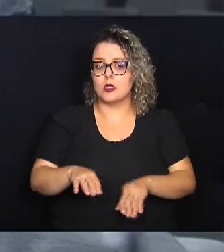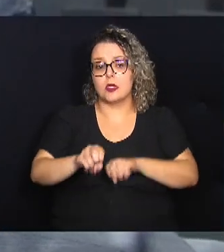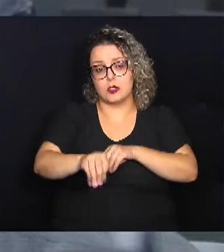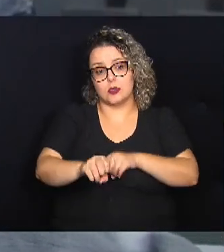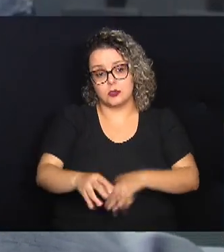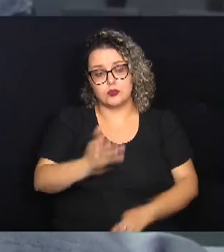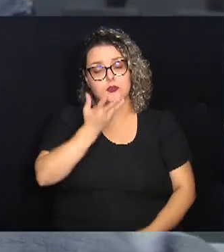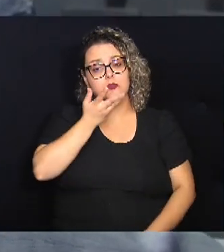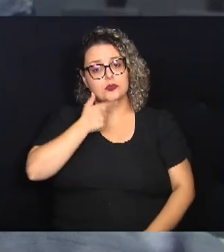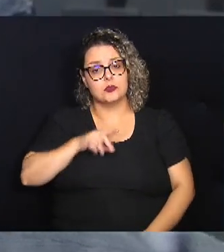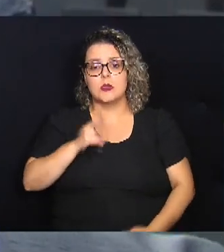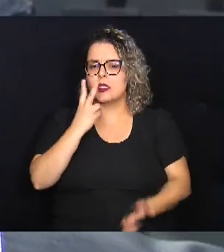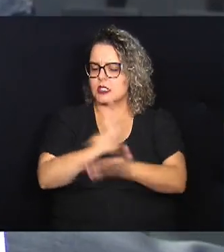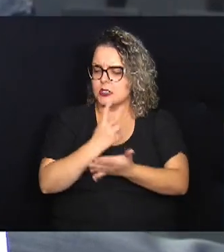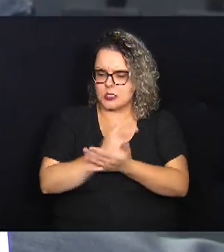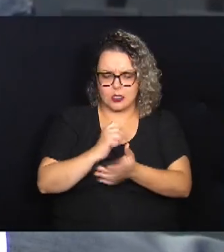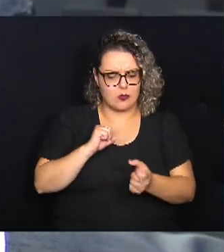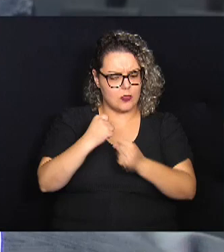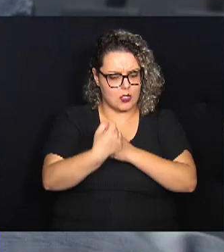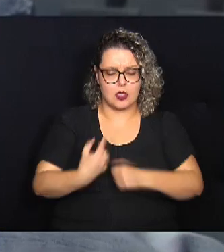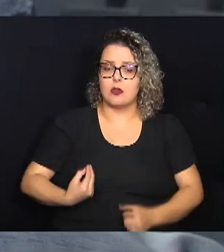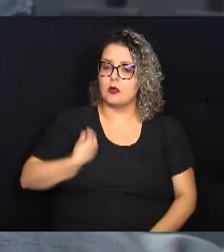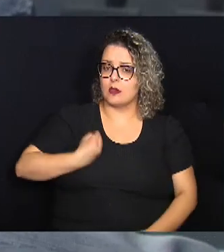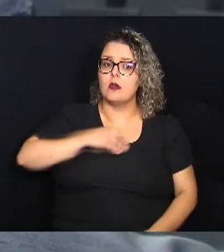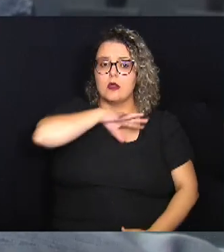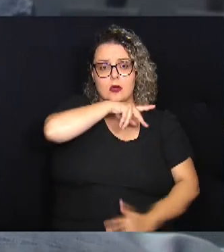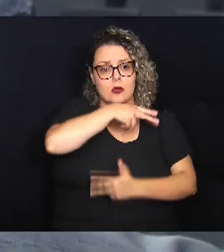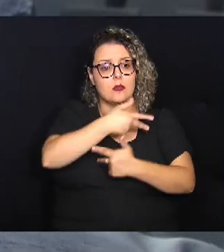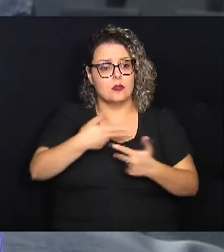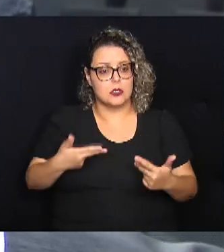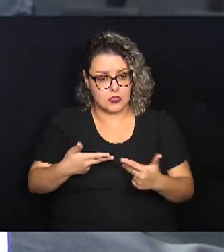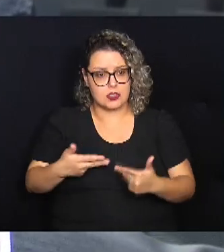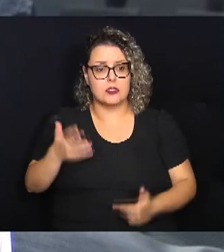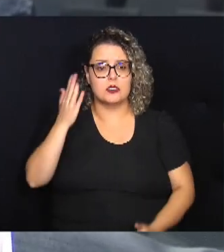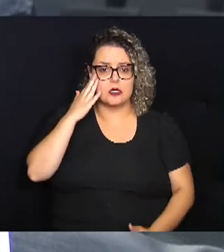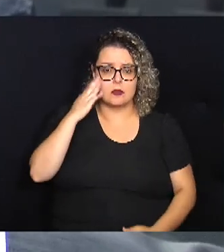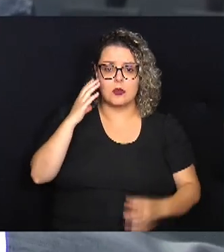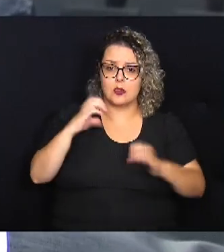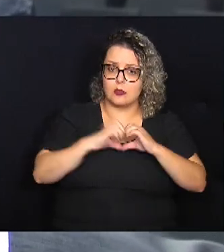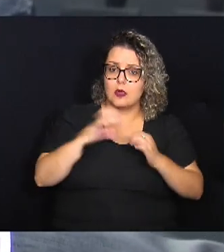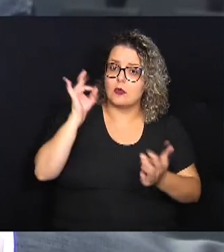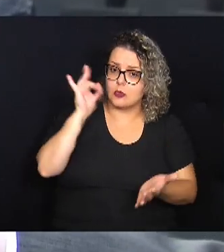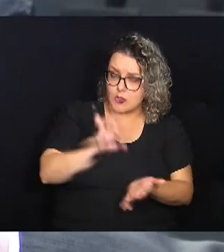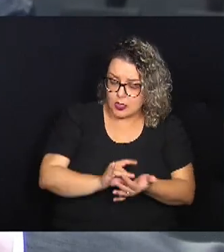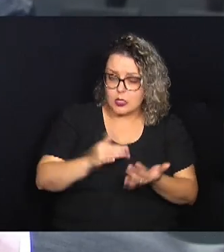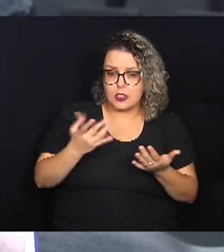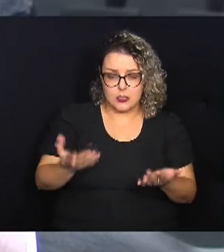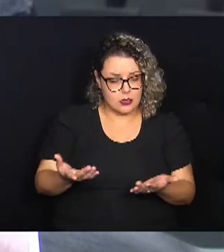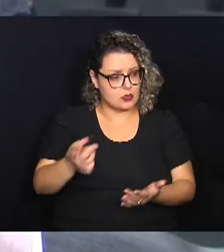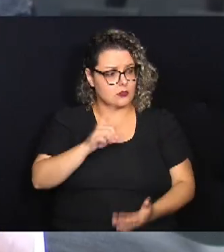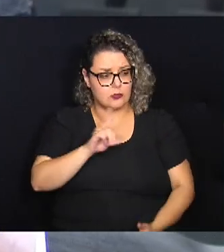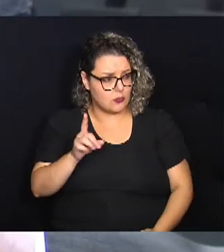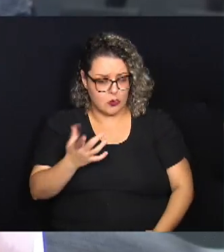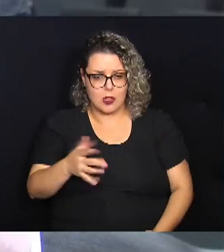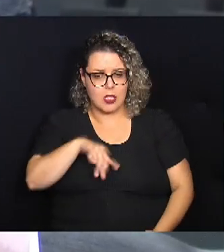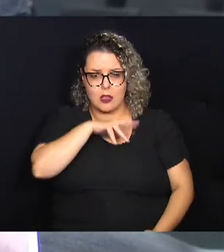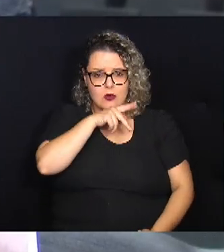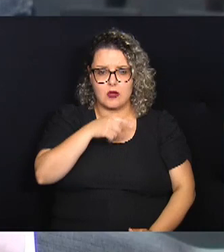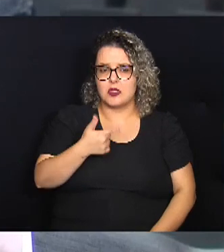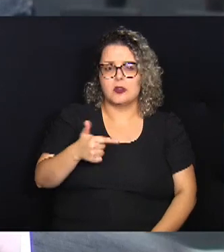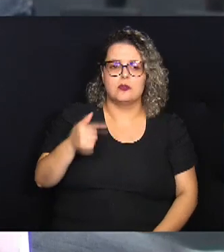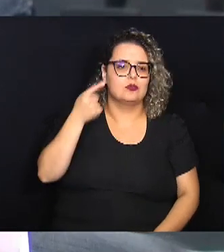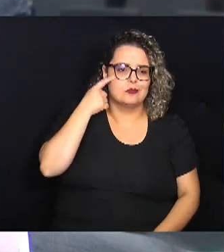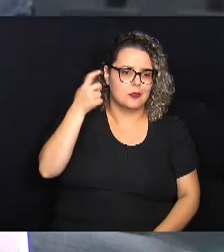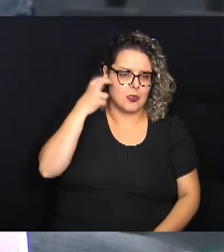protegendo a vida dos animais, sempre podendo saber que o amor dele é verdadeiro, tá? Não é um amor irracional, é um